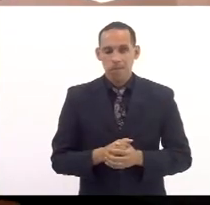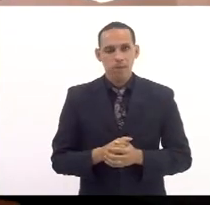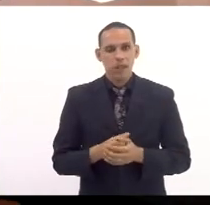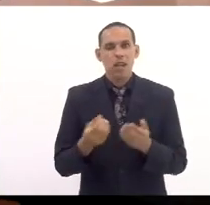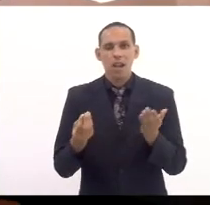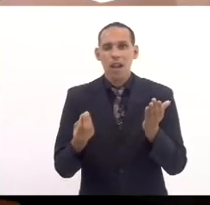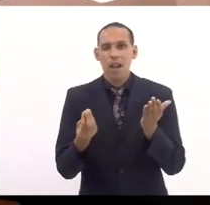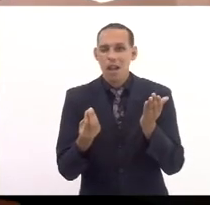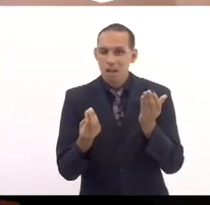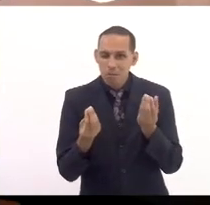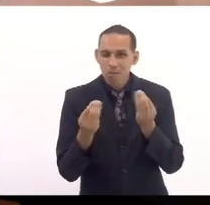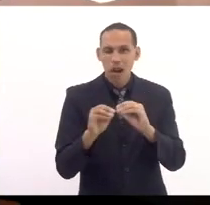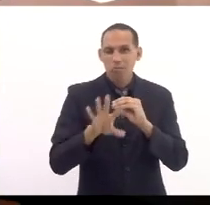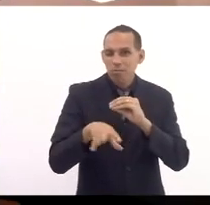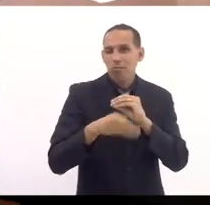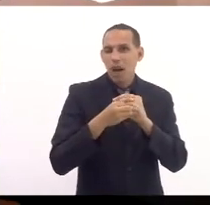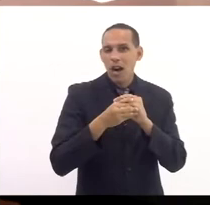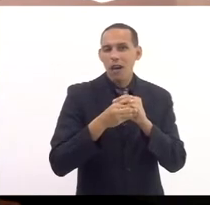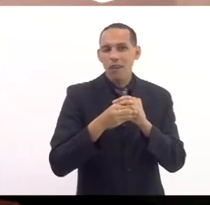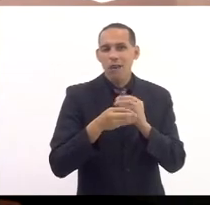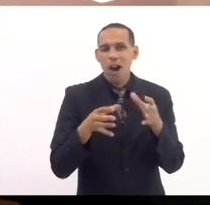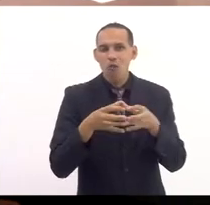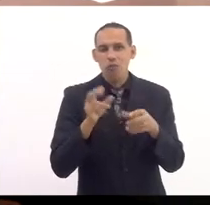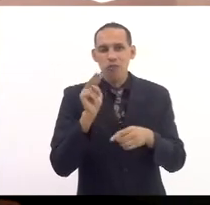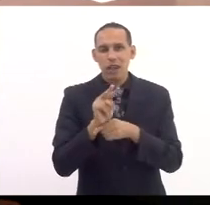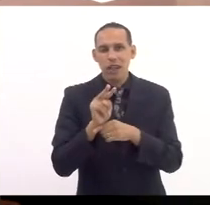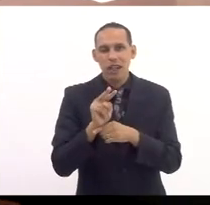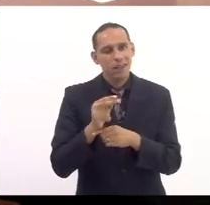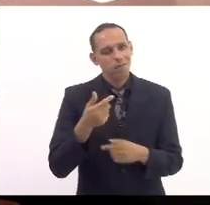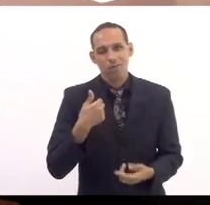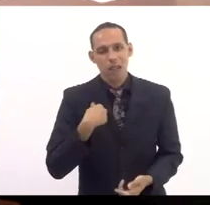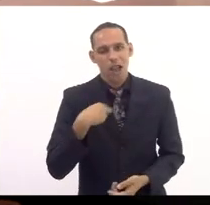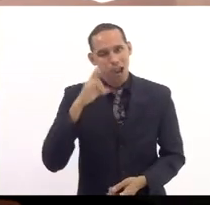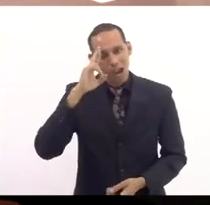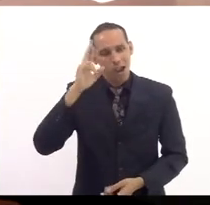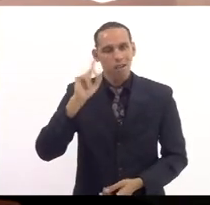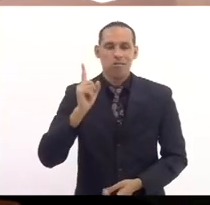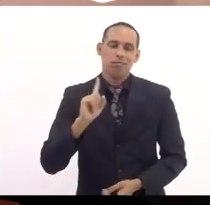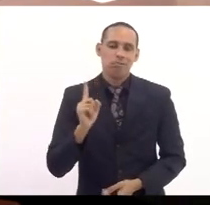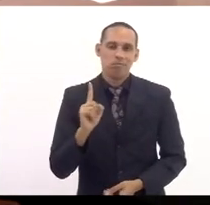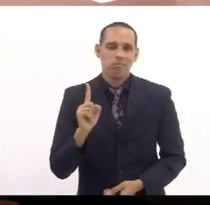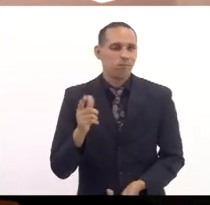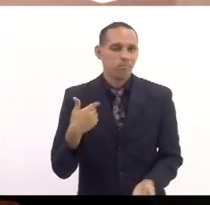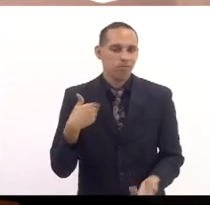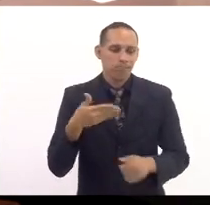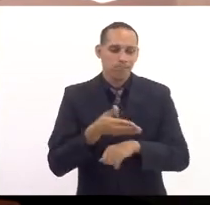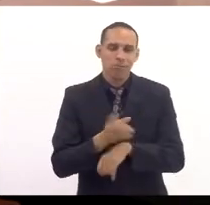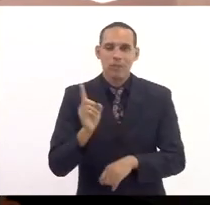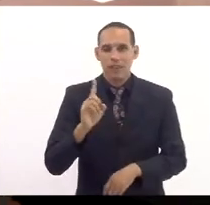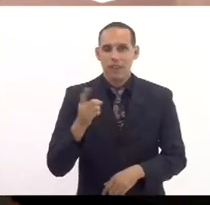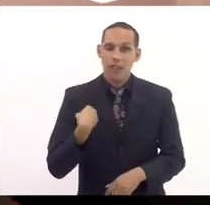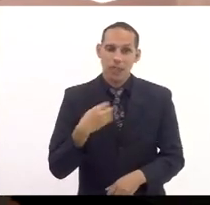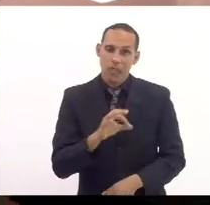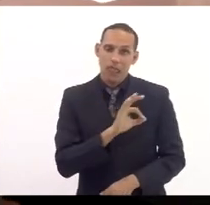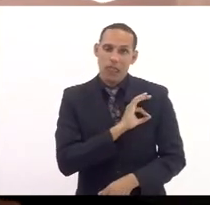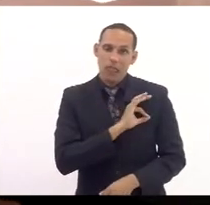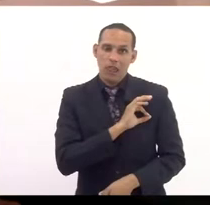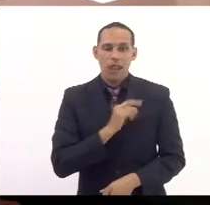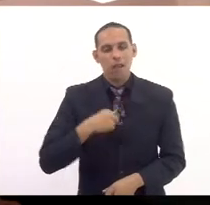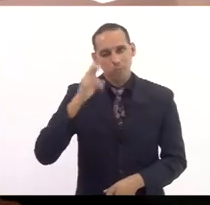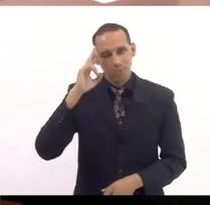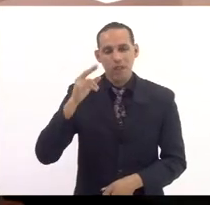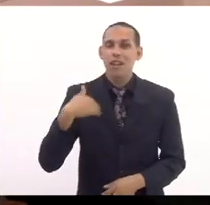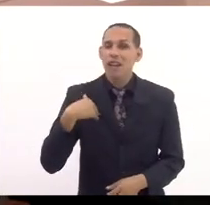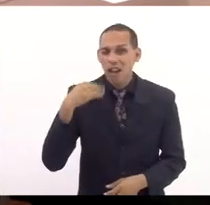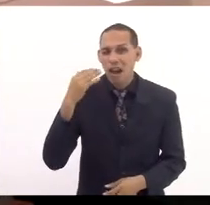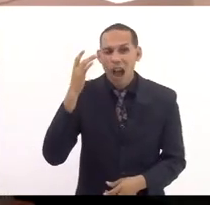implementação da Força-Tarefa, então foge a minha seara, até como delegado titular, não exerço cargo de chefia. Eu sei, então, mas eu pensei